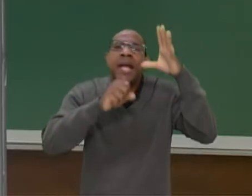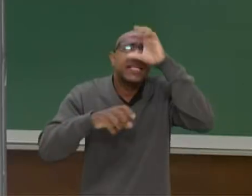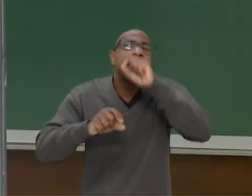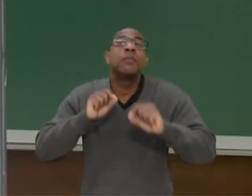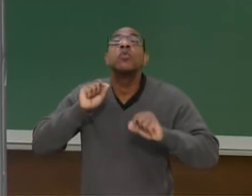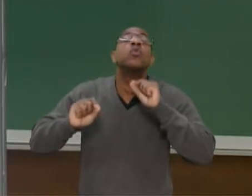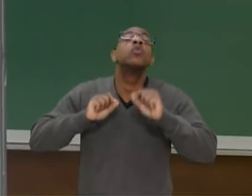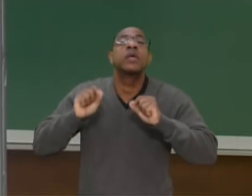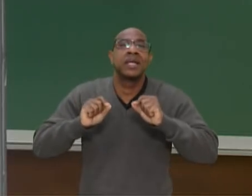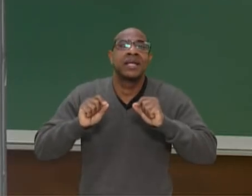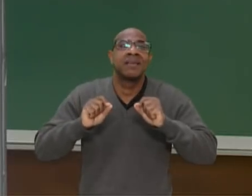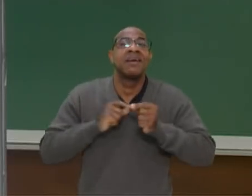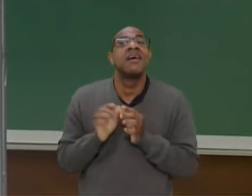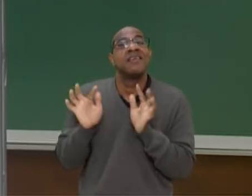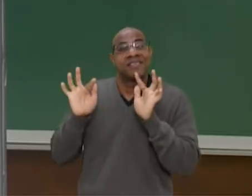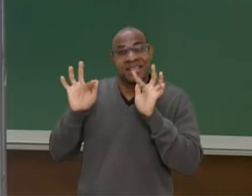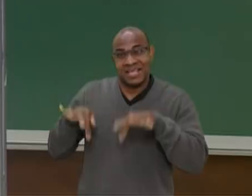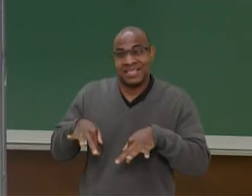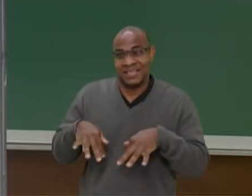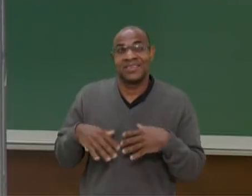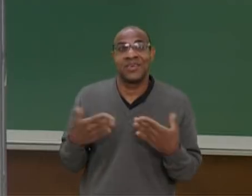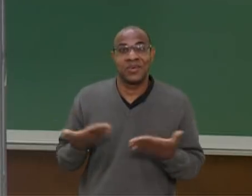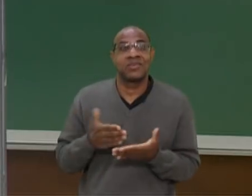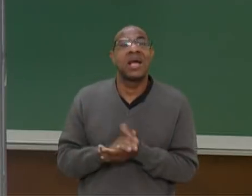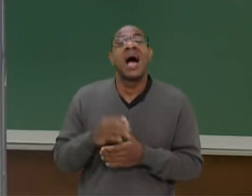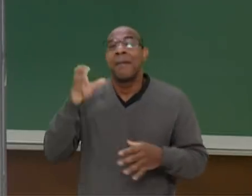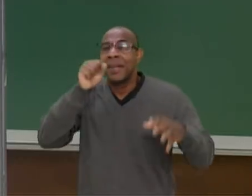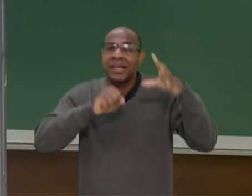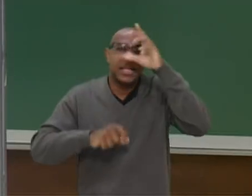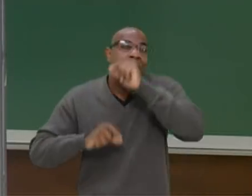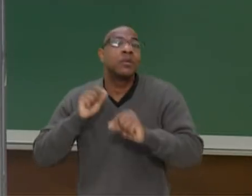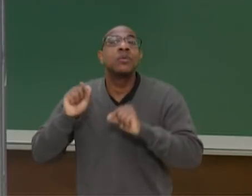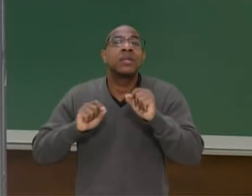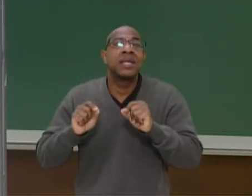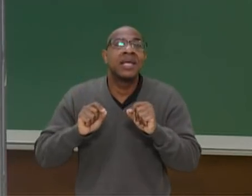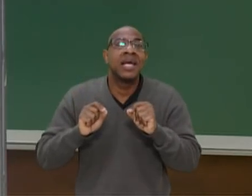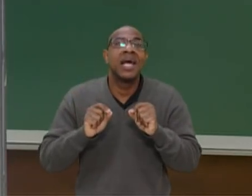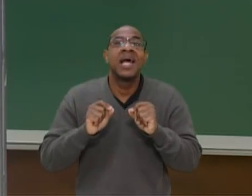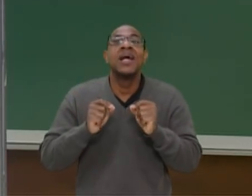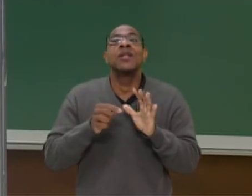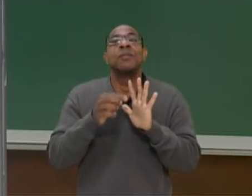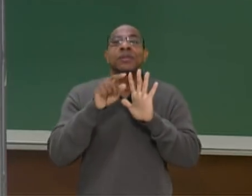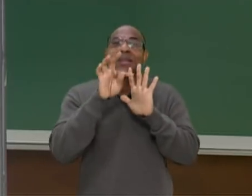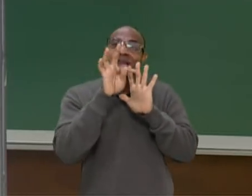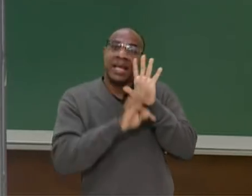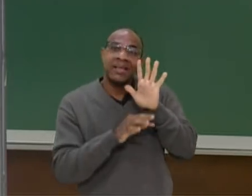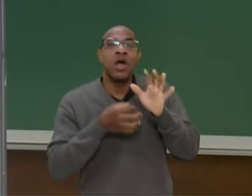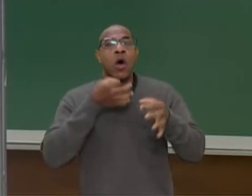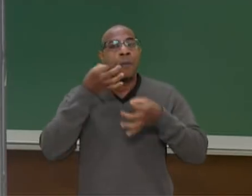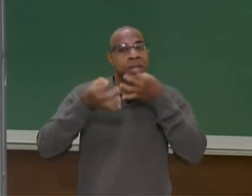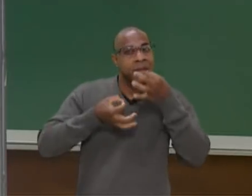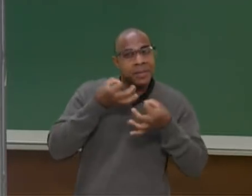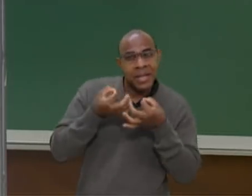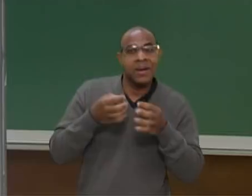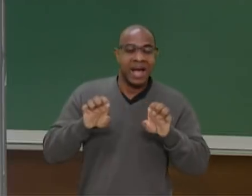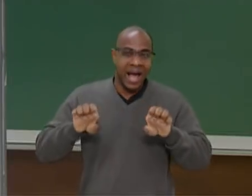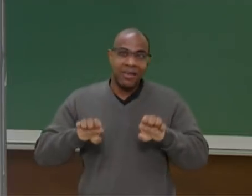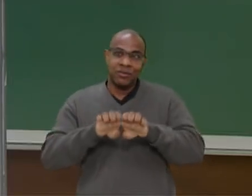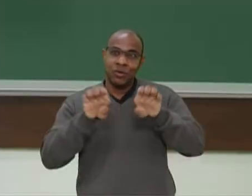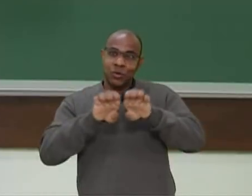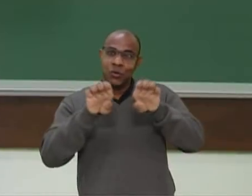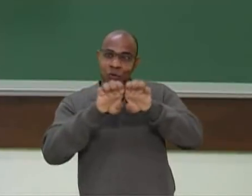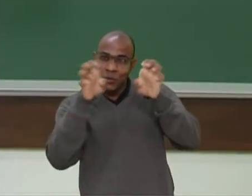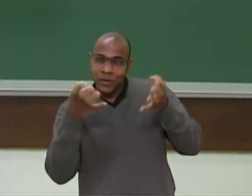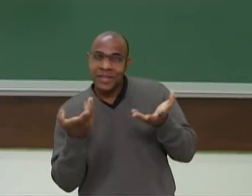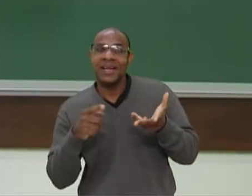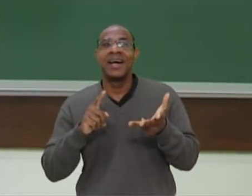estamos finalizando mais uma aula? Nós aprendemos sobre o artigo de opinião, a sua estrutura mais uma